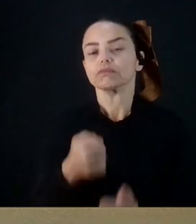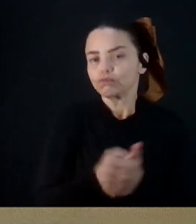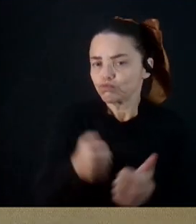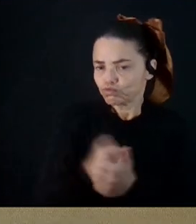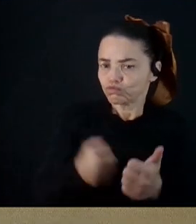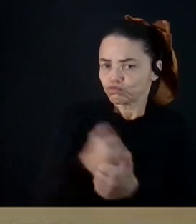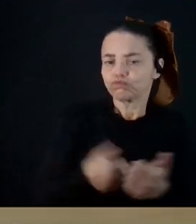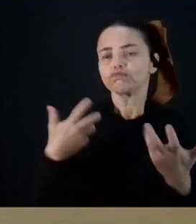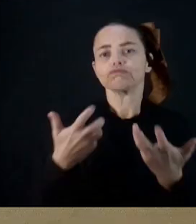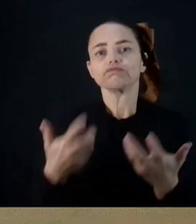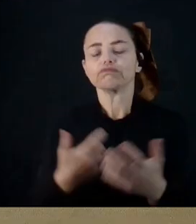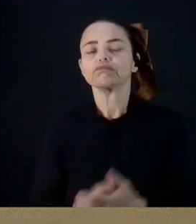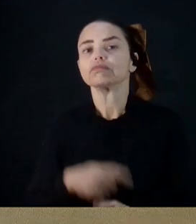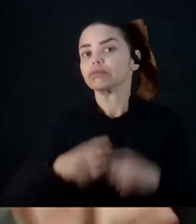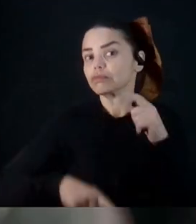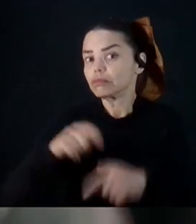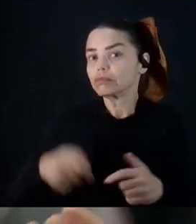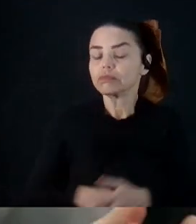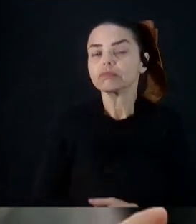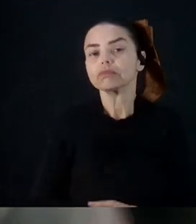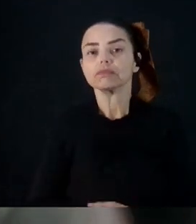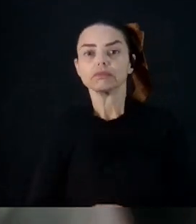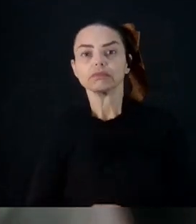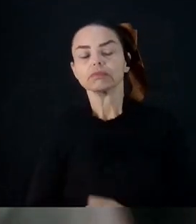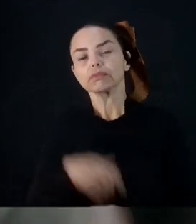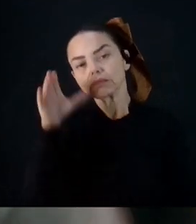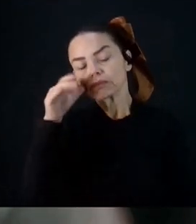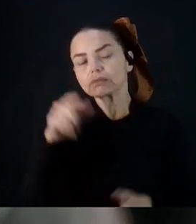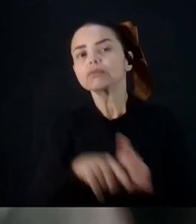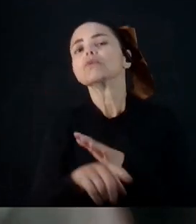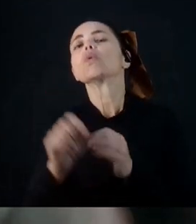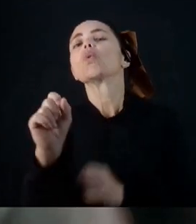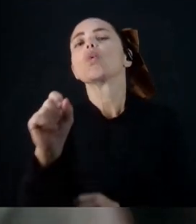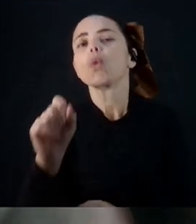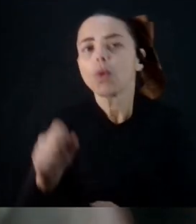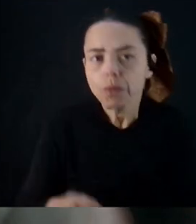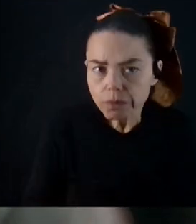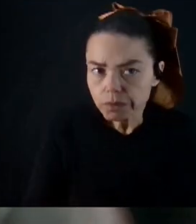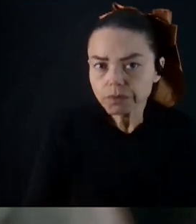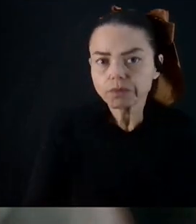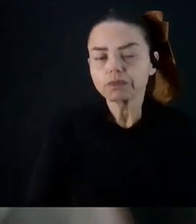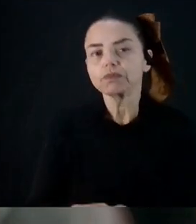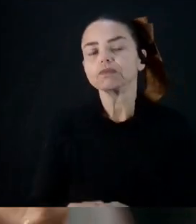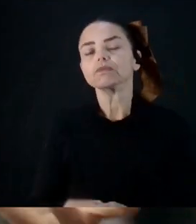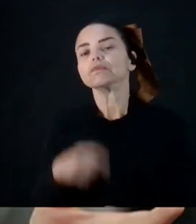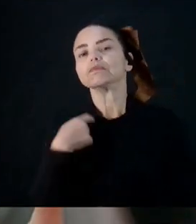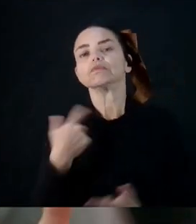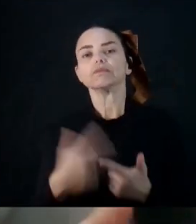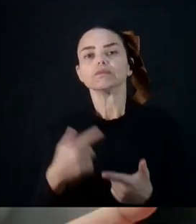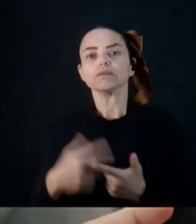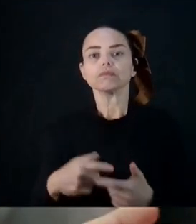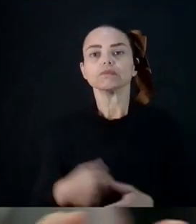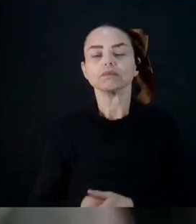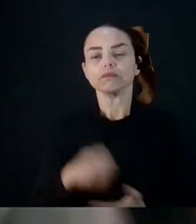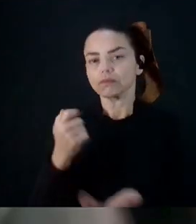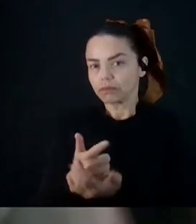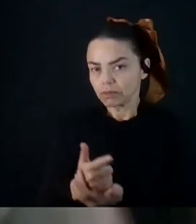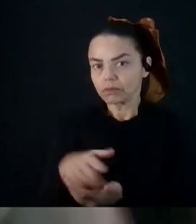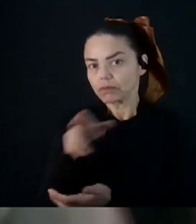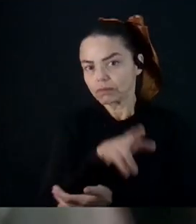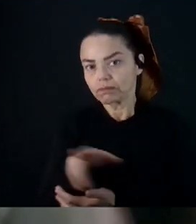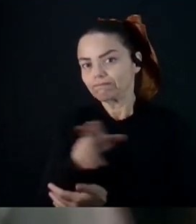aquele produto. Porque curiosidade é uma pergunta, o que é isso? Né? Para que serve? Agora, querer comprar e utilizar, acho que